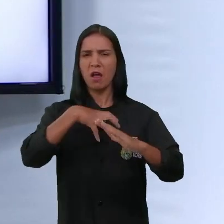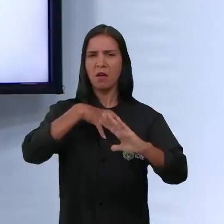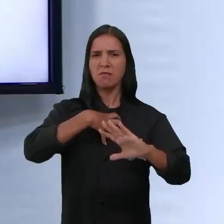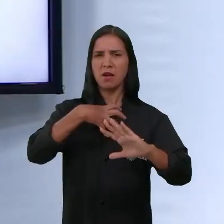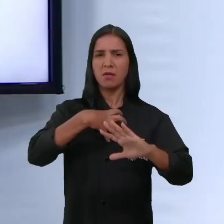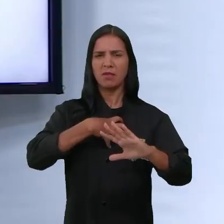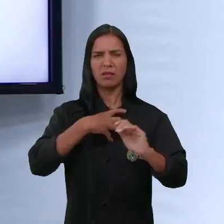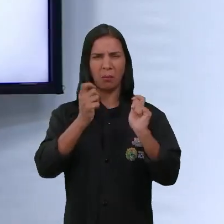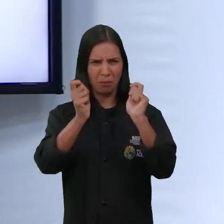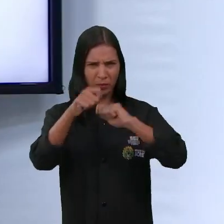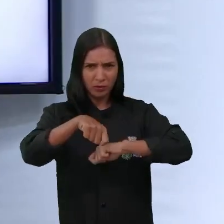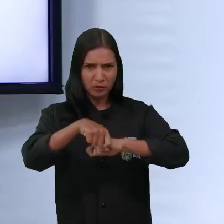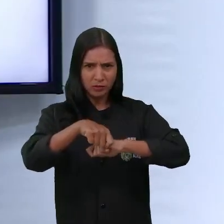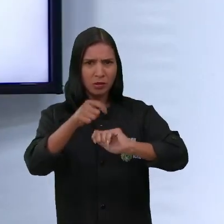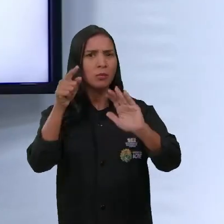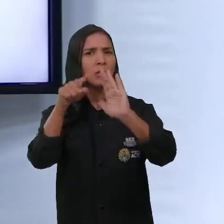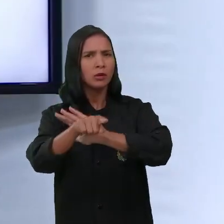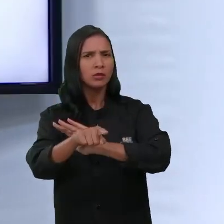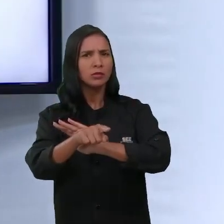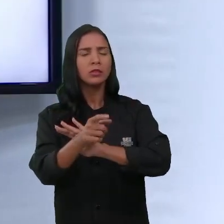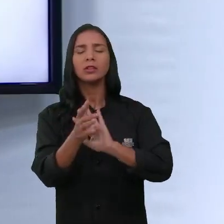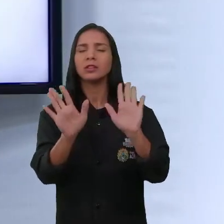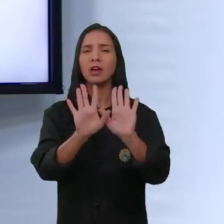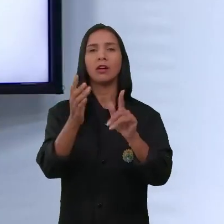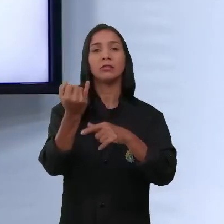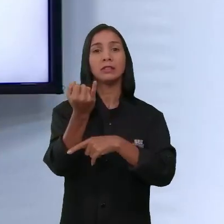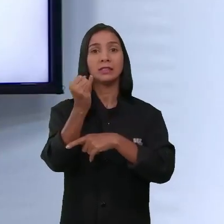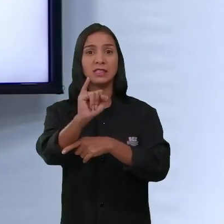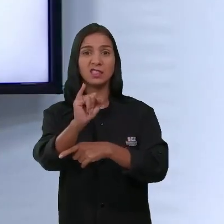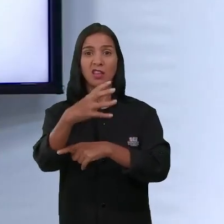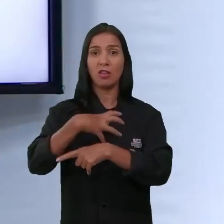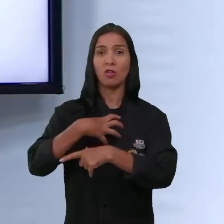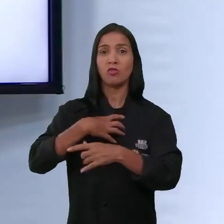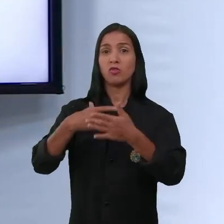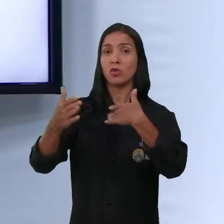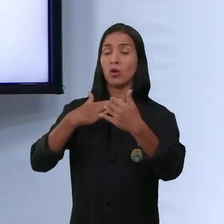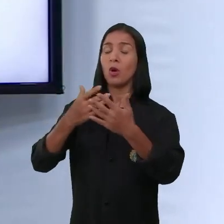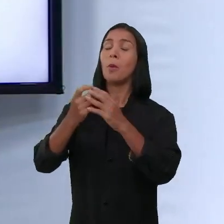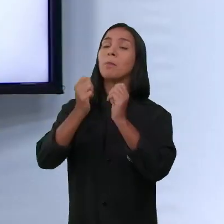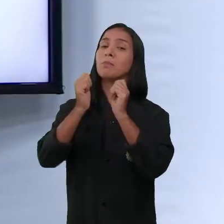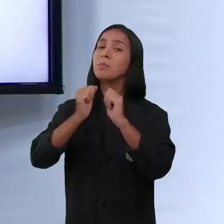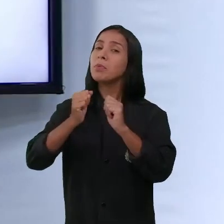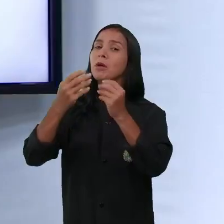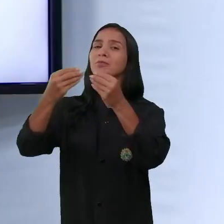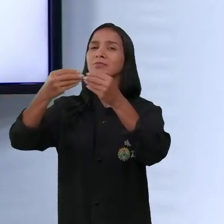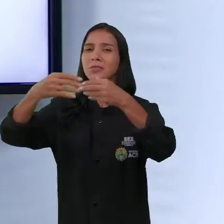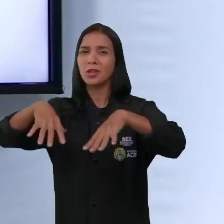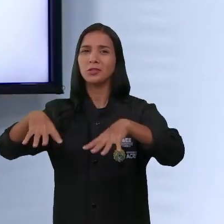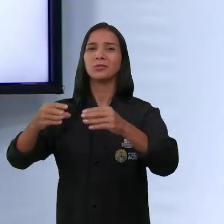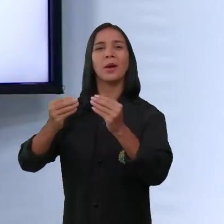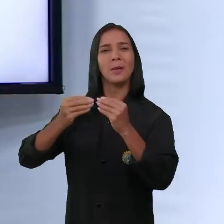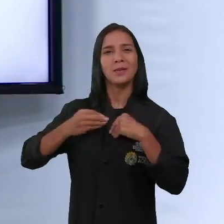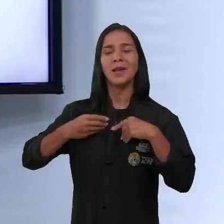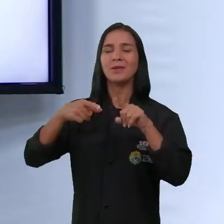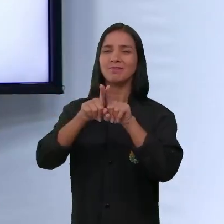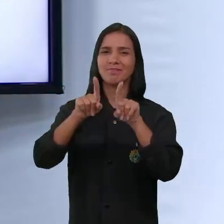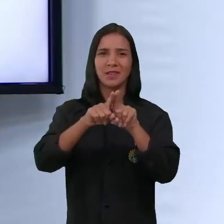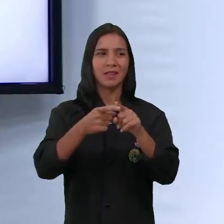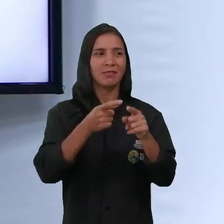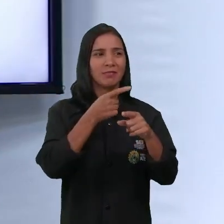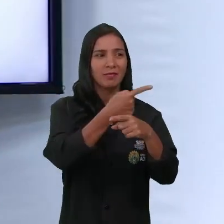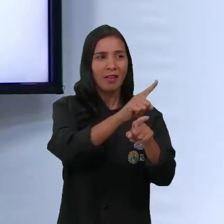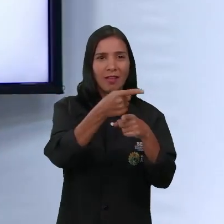que você quer, ela acaba gerando certos prejuízos, porque muitas das vezes o